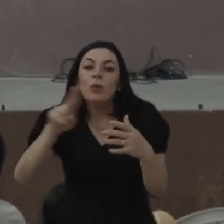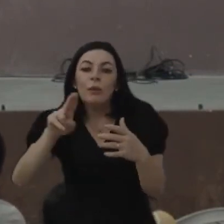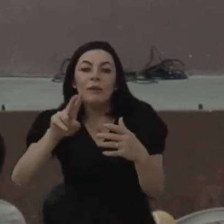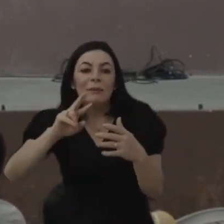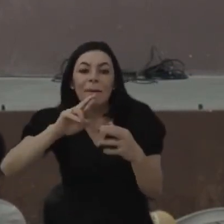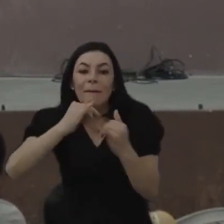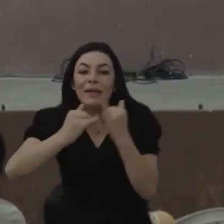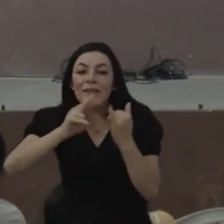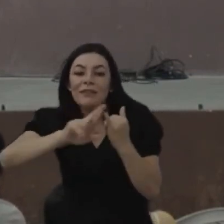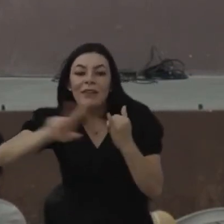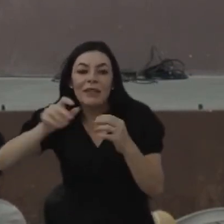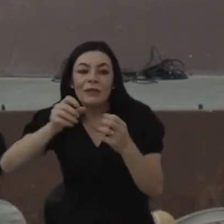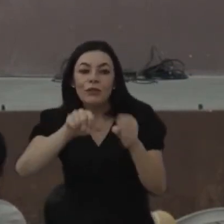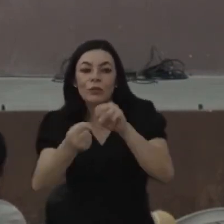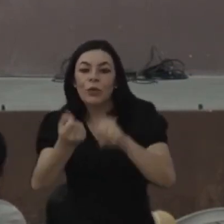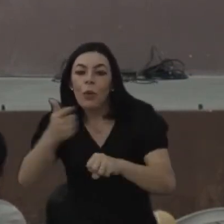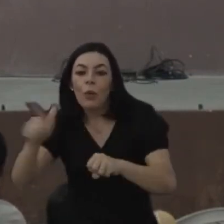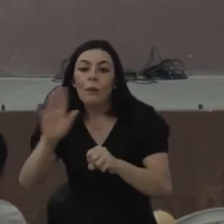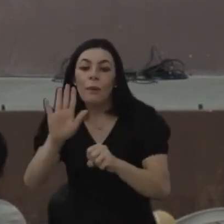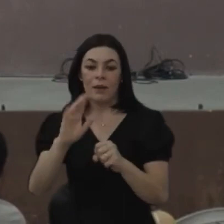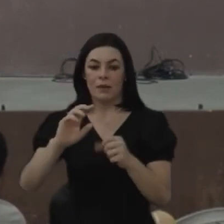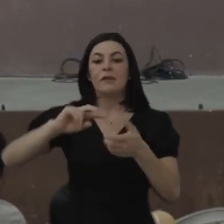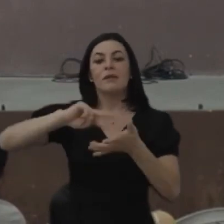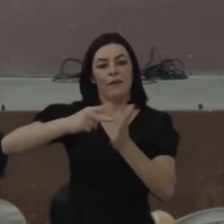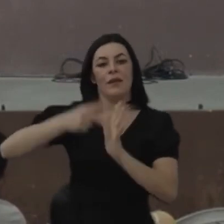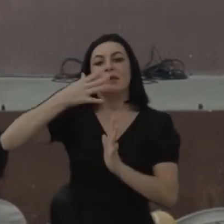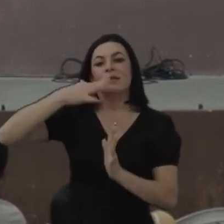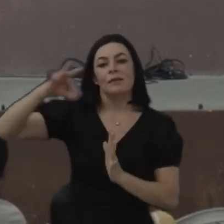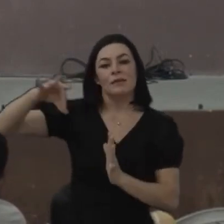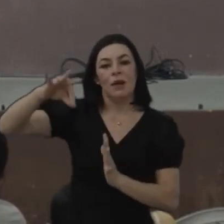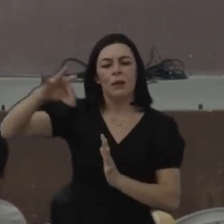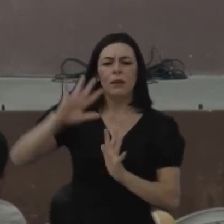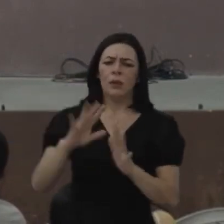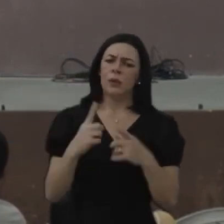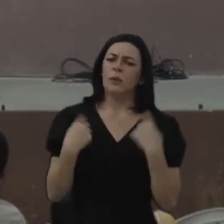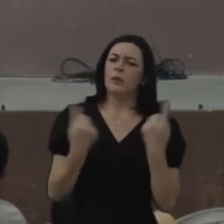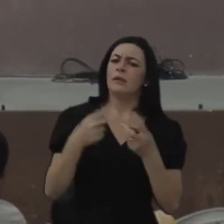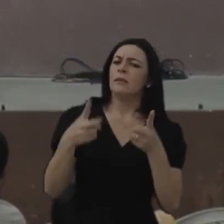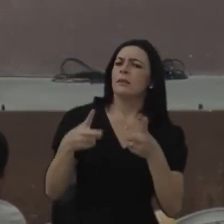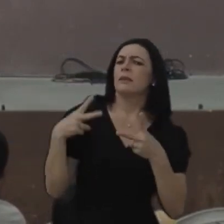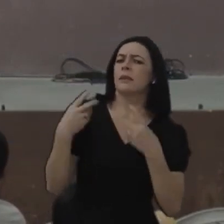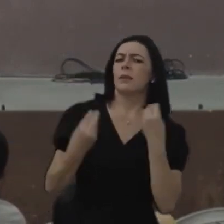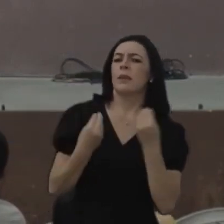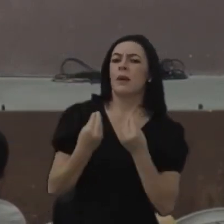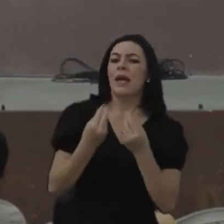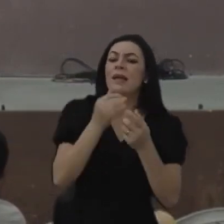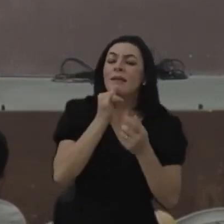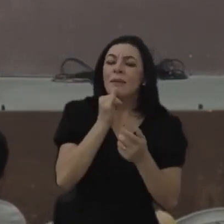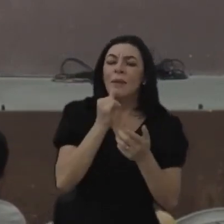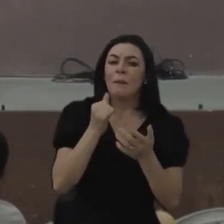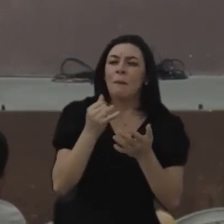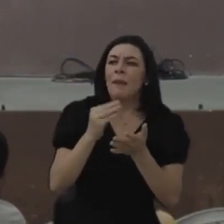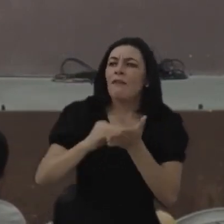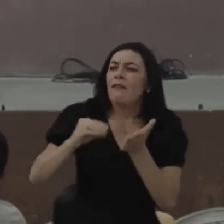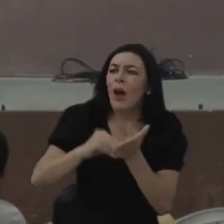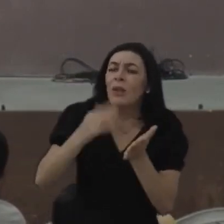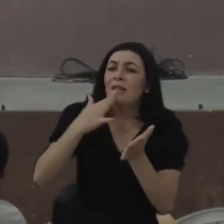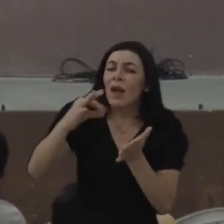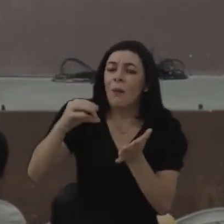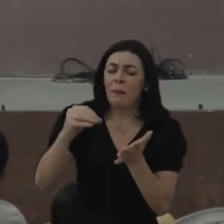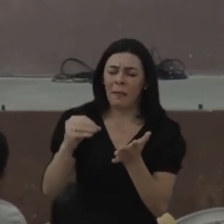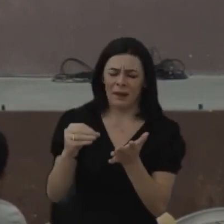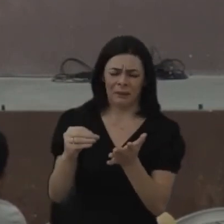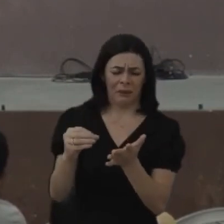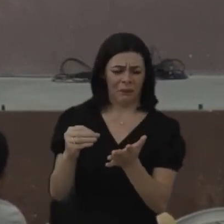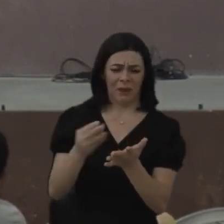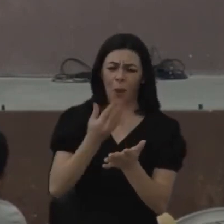de outras substâncias, mas é sal. Nós só percebemos muitas vezes a ausência do sal quando ele falta na comida.